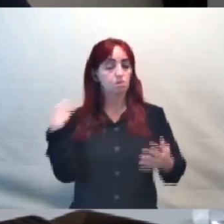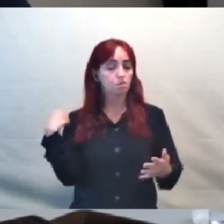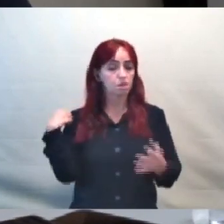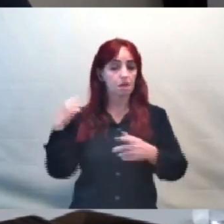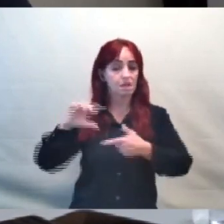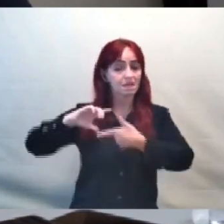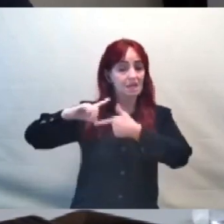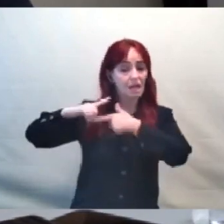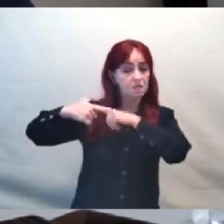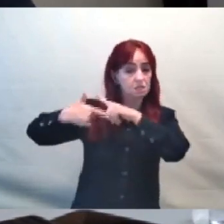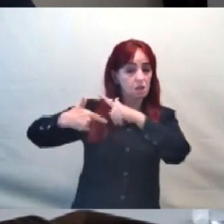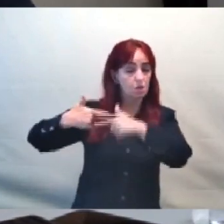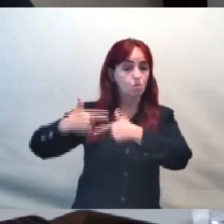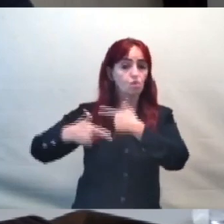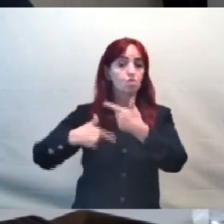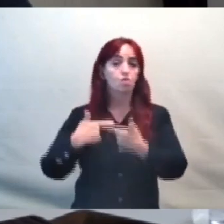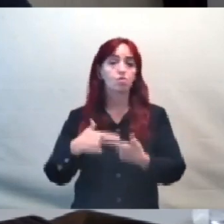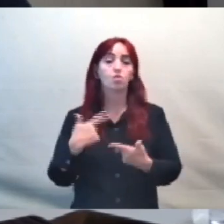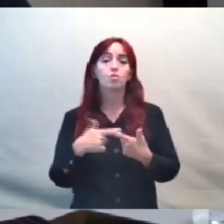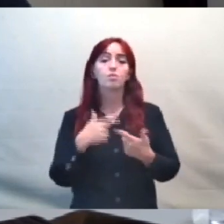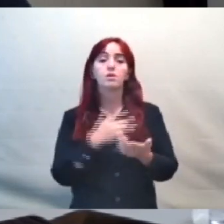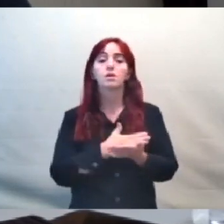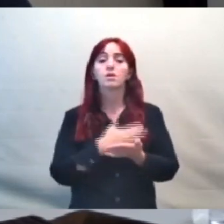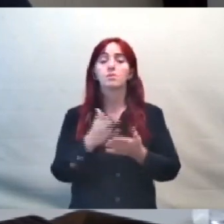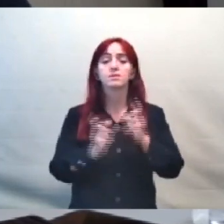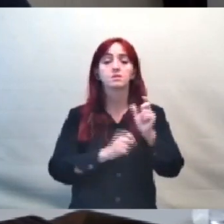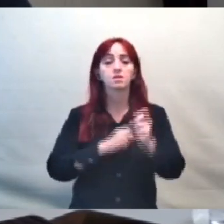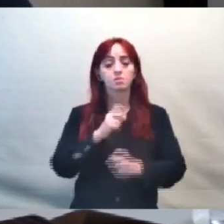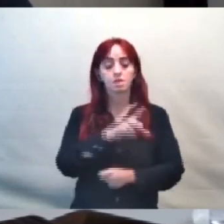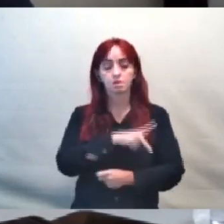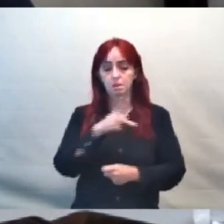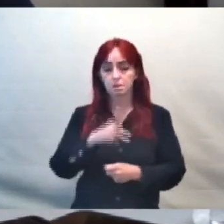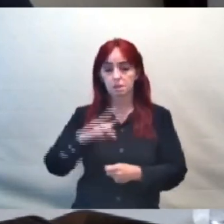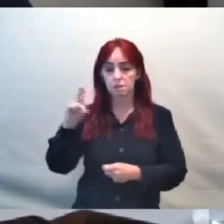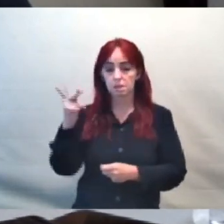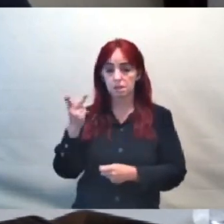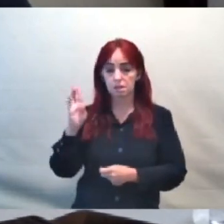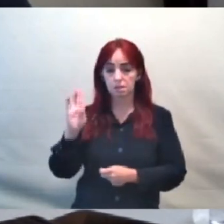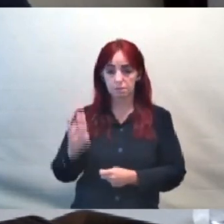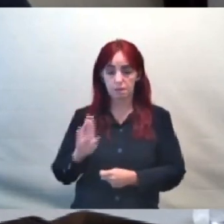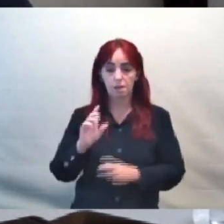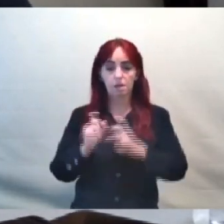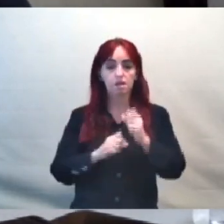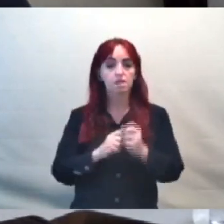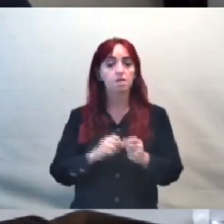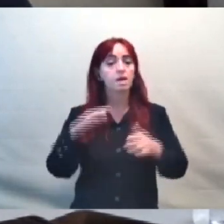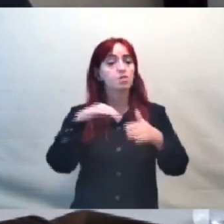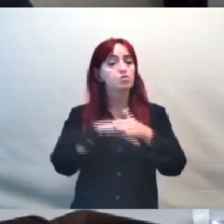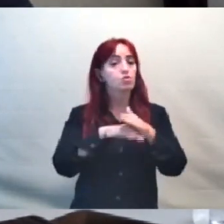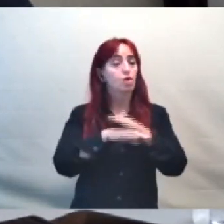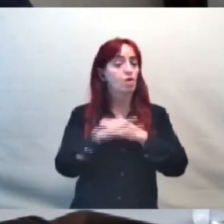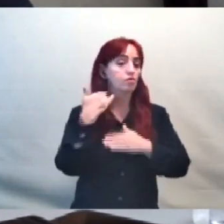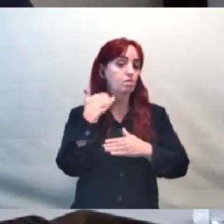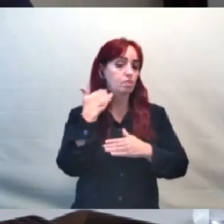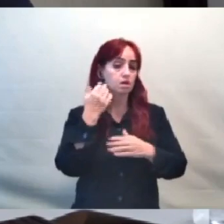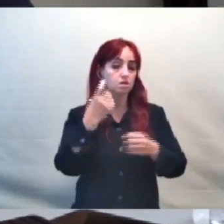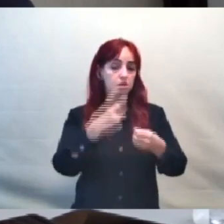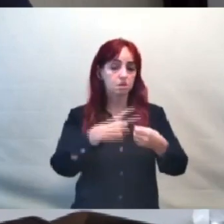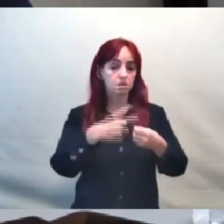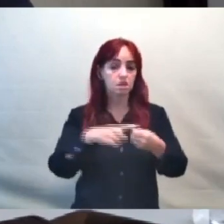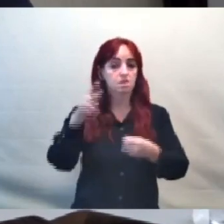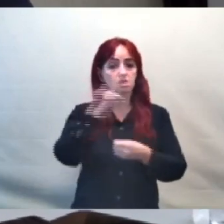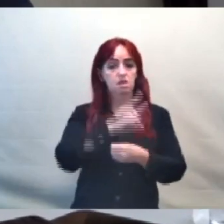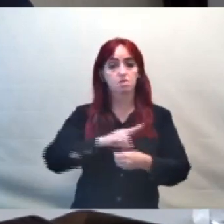é a devolução de recursos para os cofres da cidade, para que eles sejam utilizados com o cidadão. Então, no